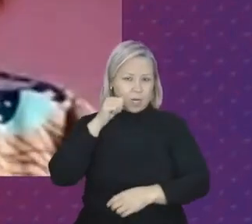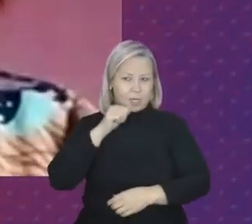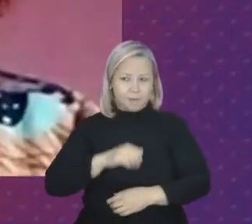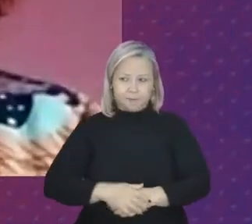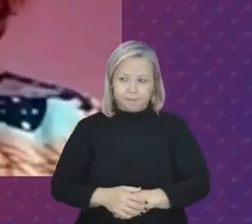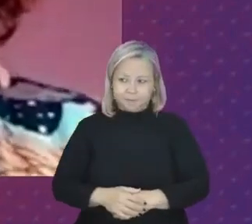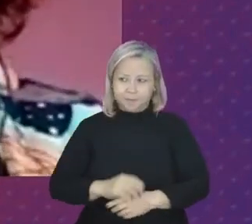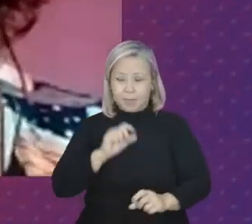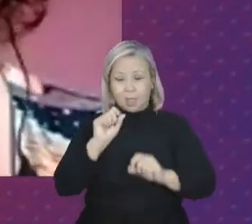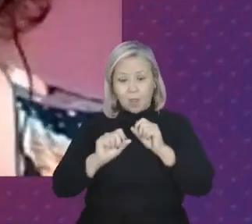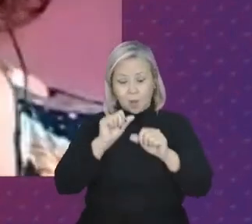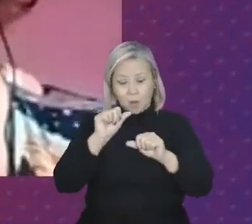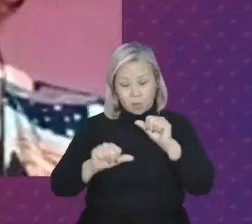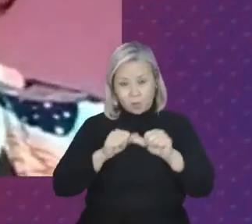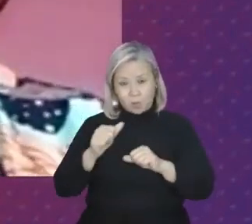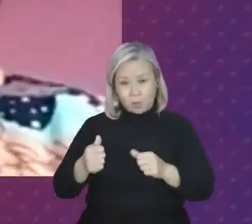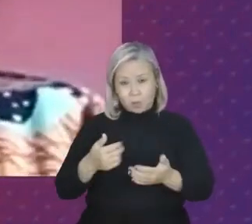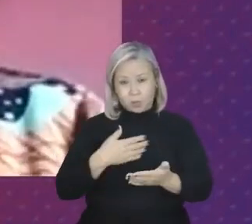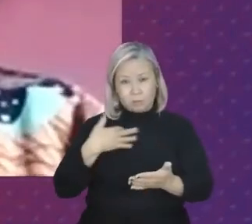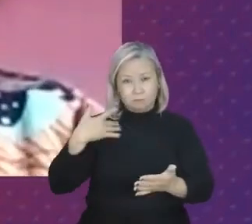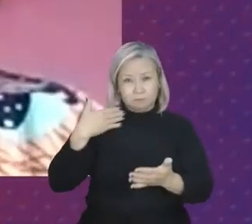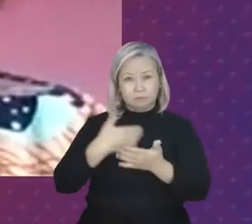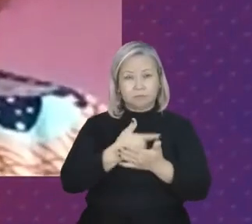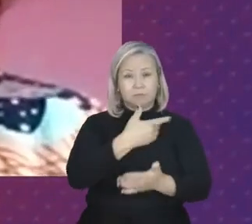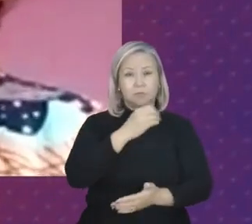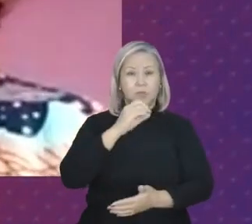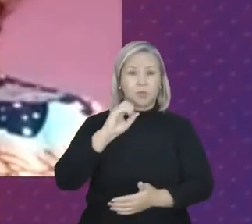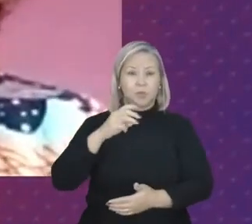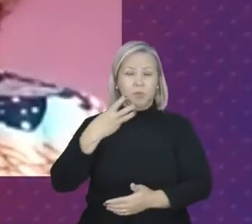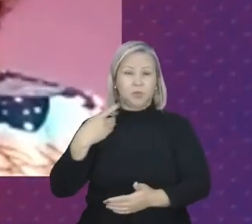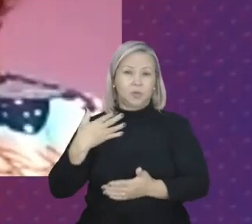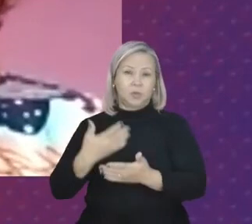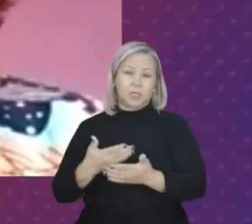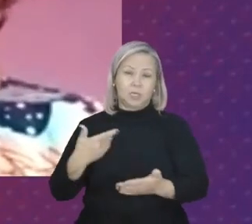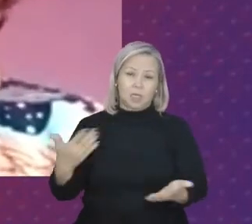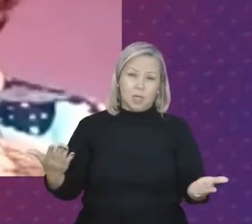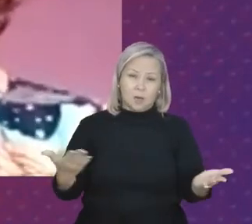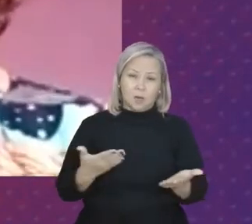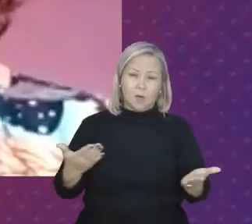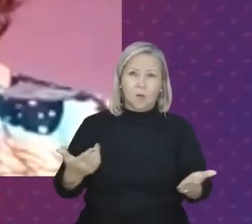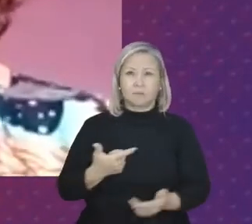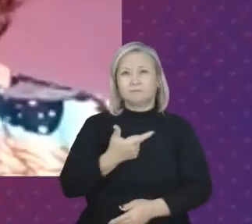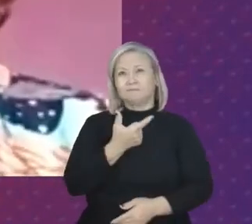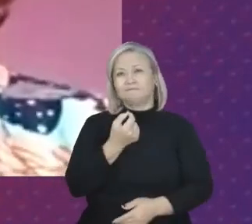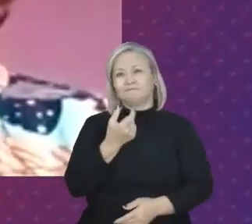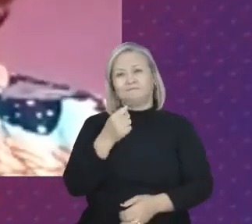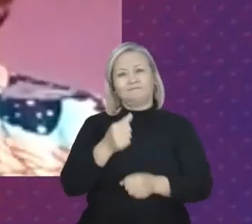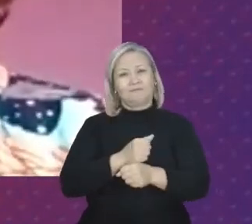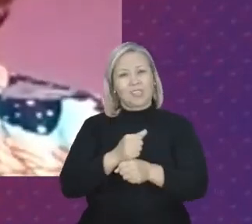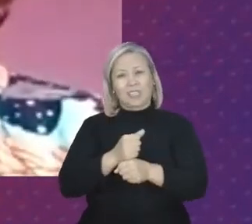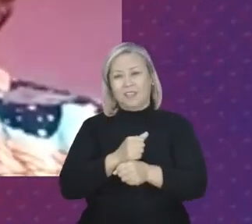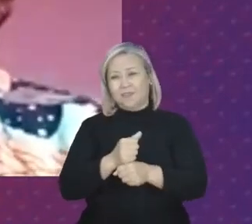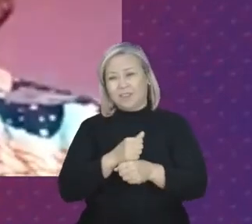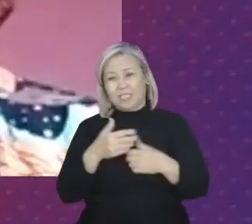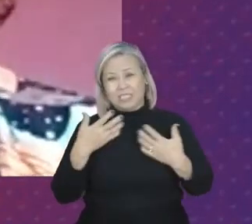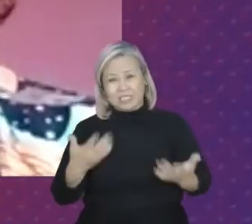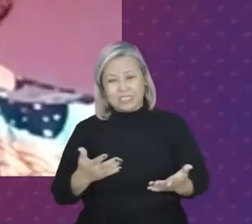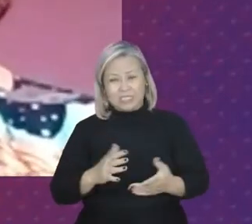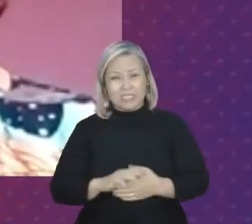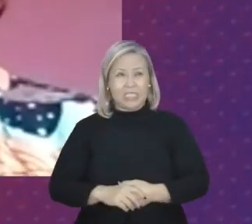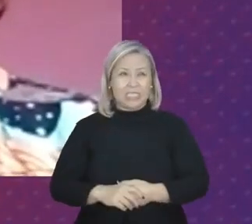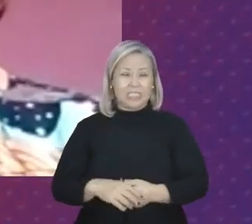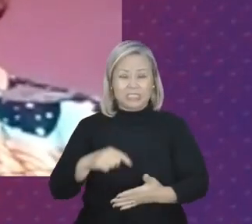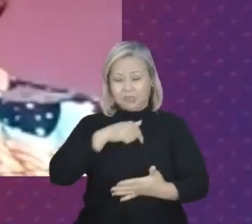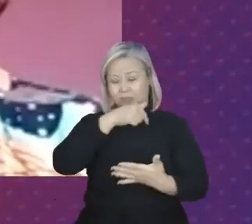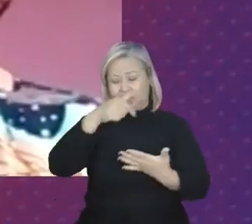O que muda de 2003 para cá, né, são quase aí 20 anos desse arcabouço